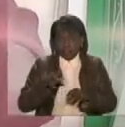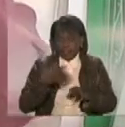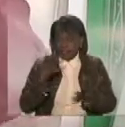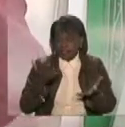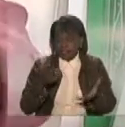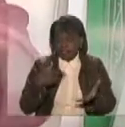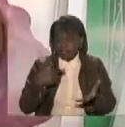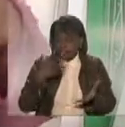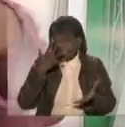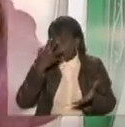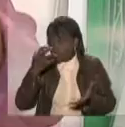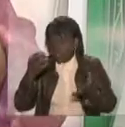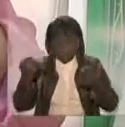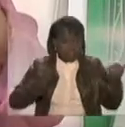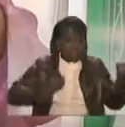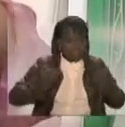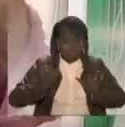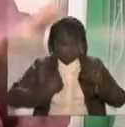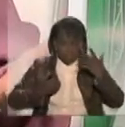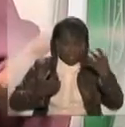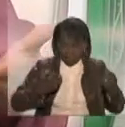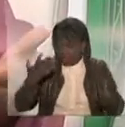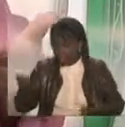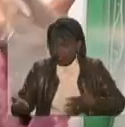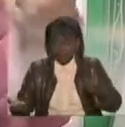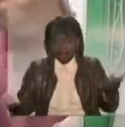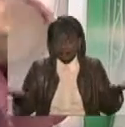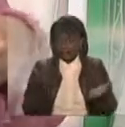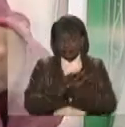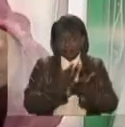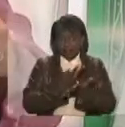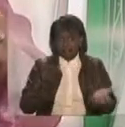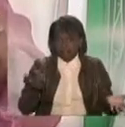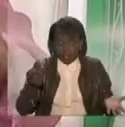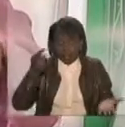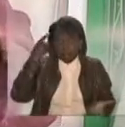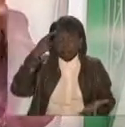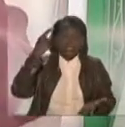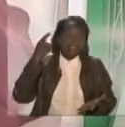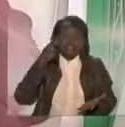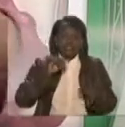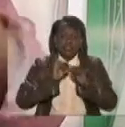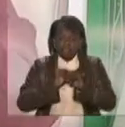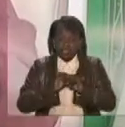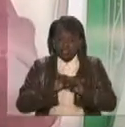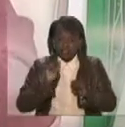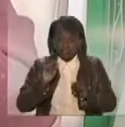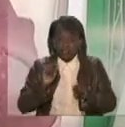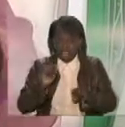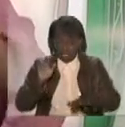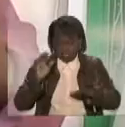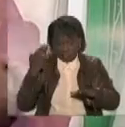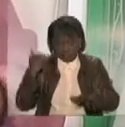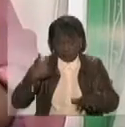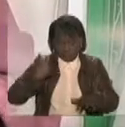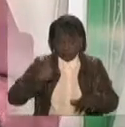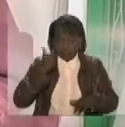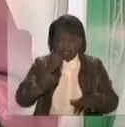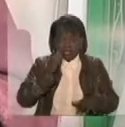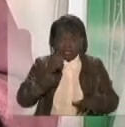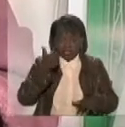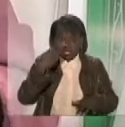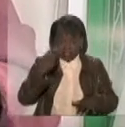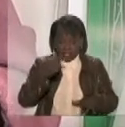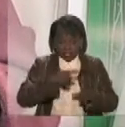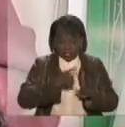estão se deixando levar por muitas informações inadequadas. Então elas pensam que o sexo, eu percebo, outro dia eu fiz um parto de uma menina de 13